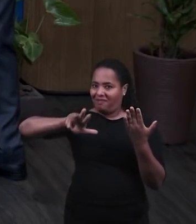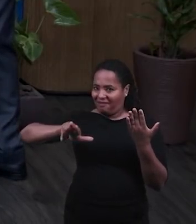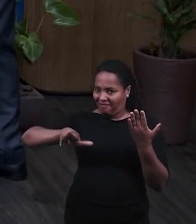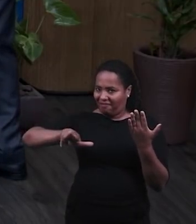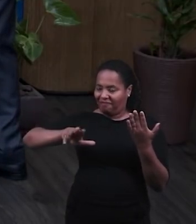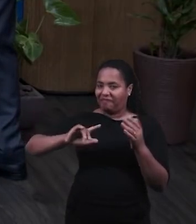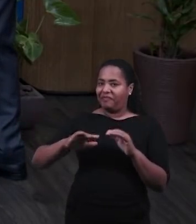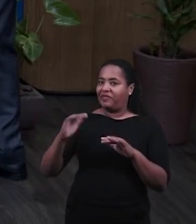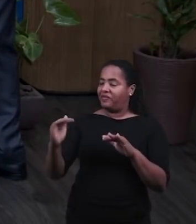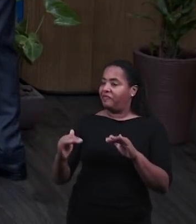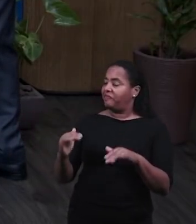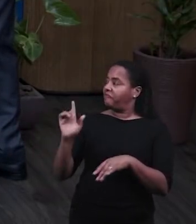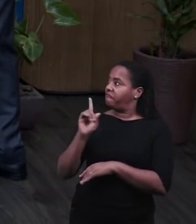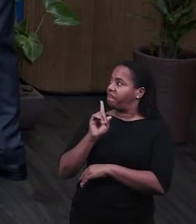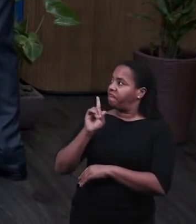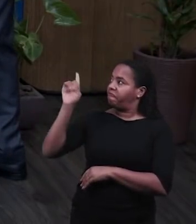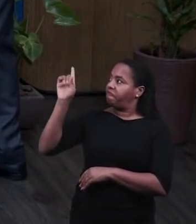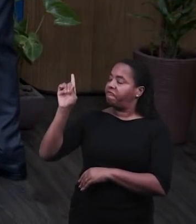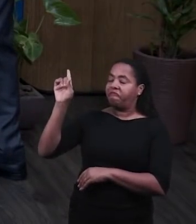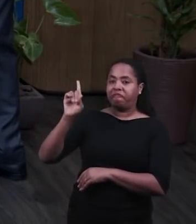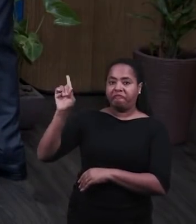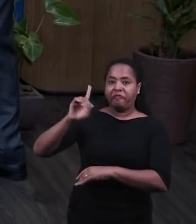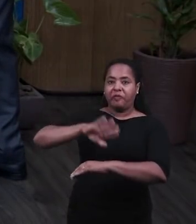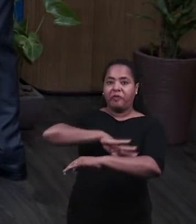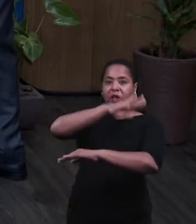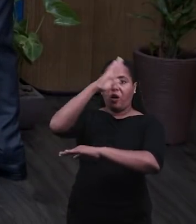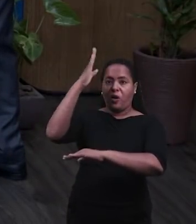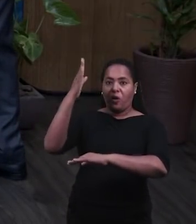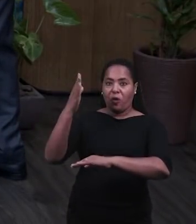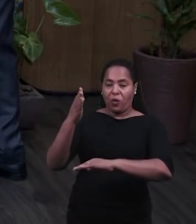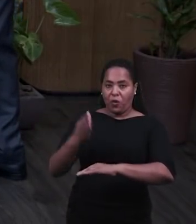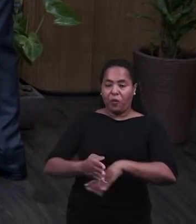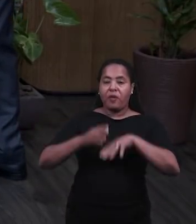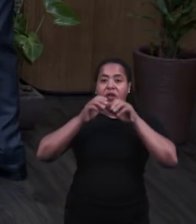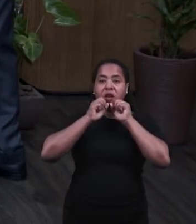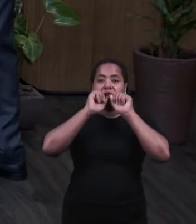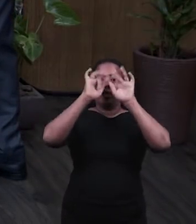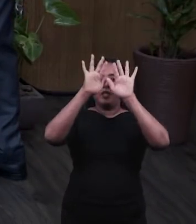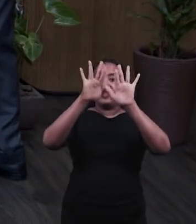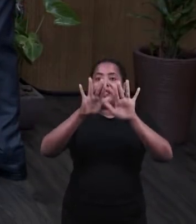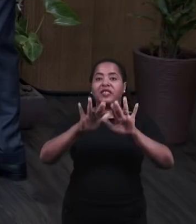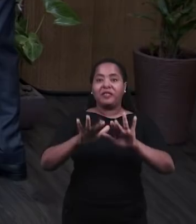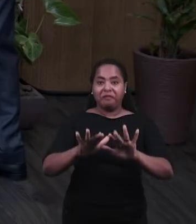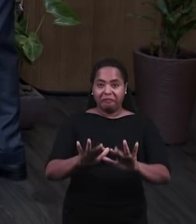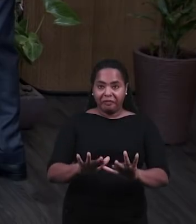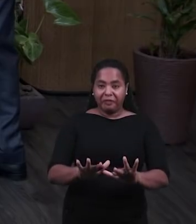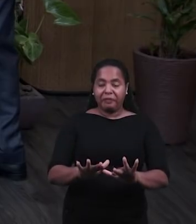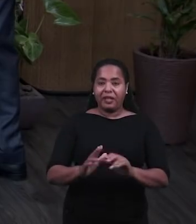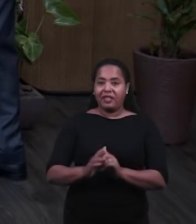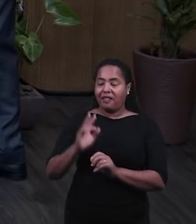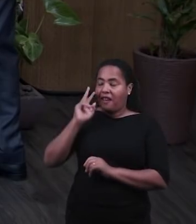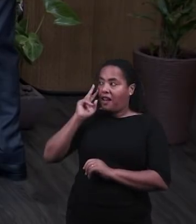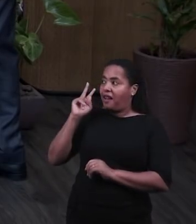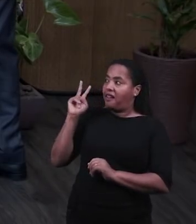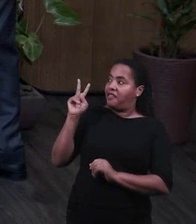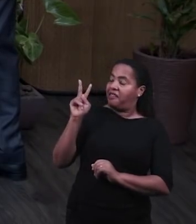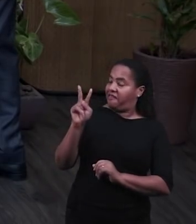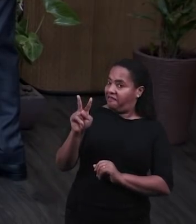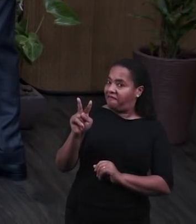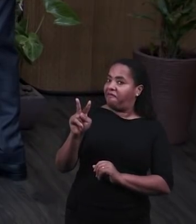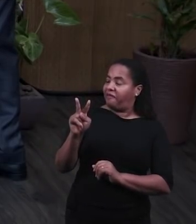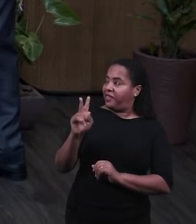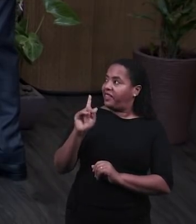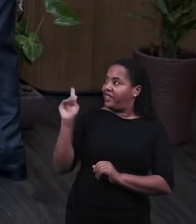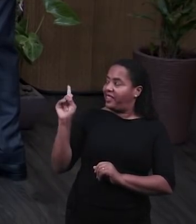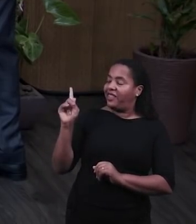mais acima está o Monte da Bem-aventurança. Não é? Aí está uma visão atual, não é?